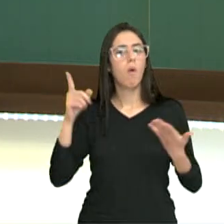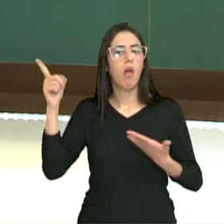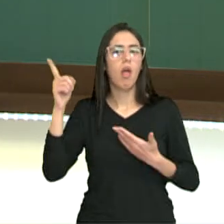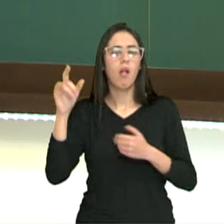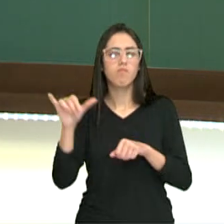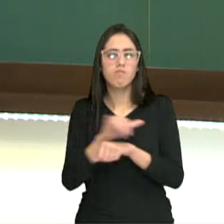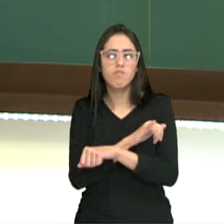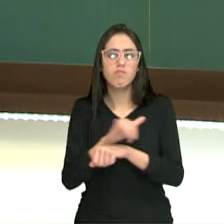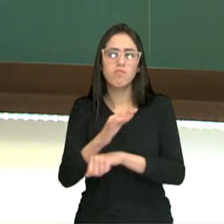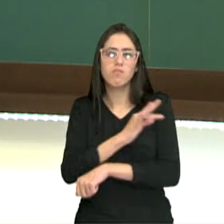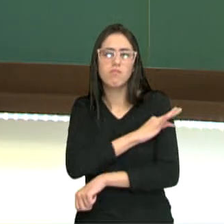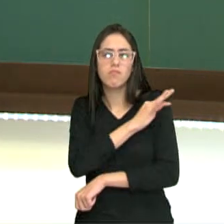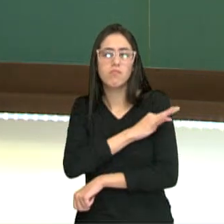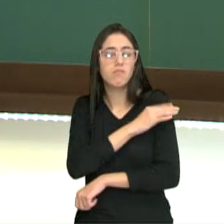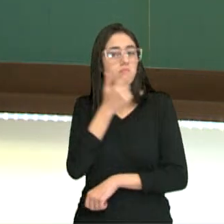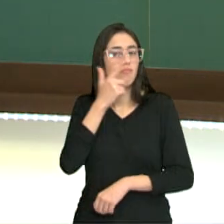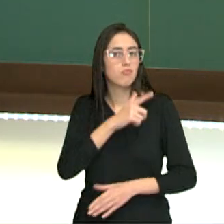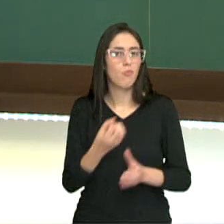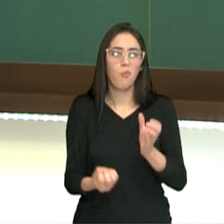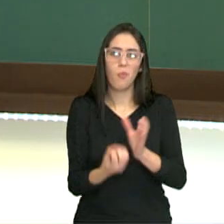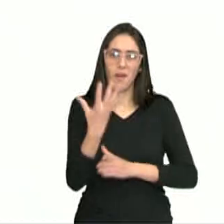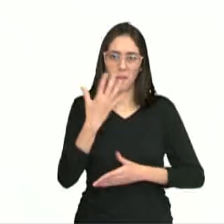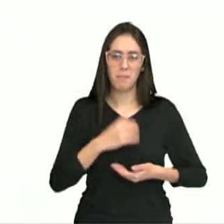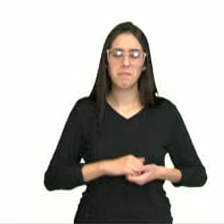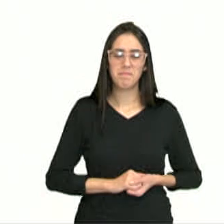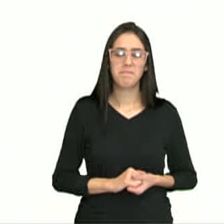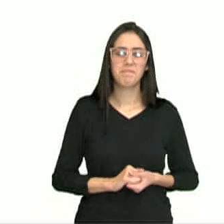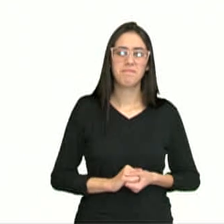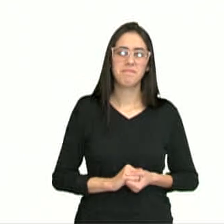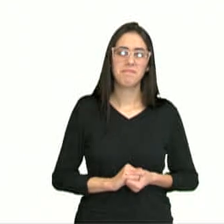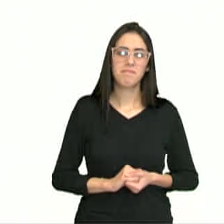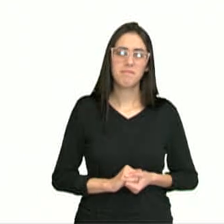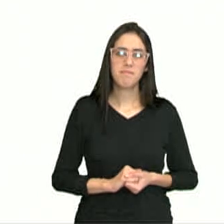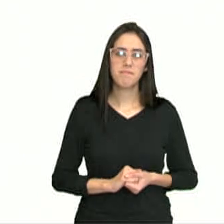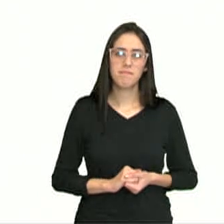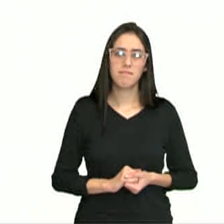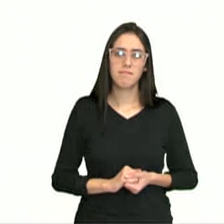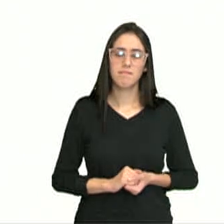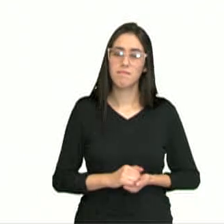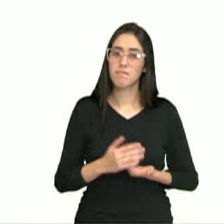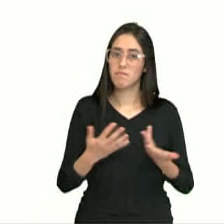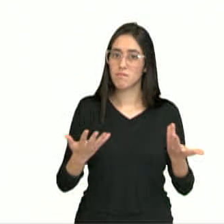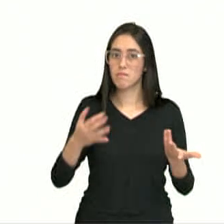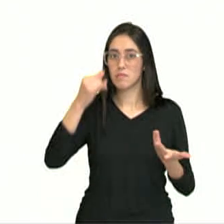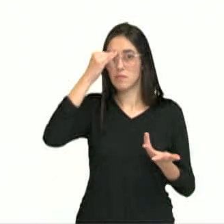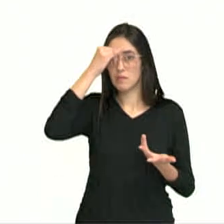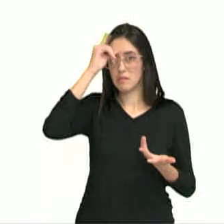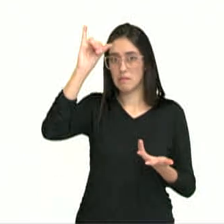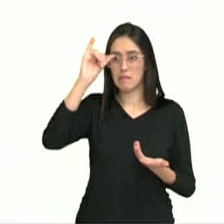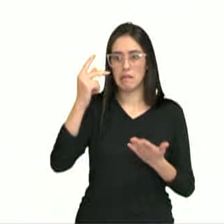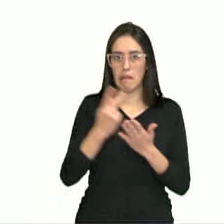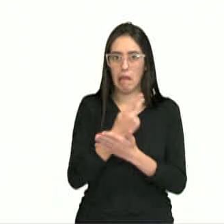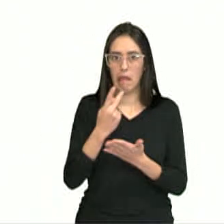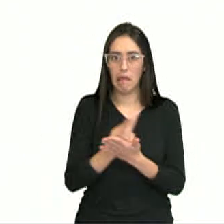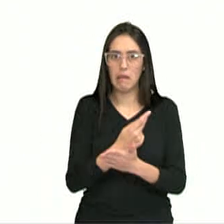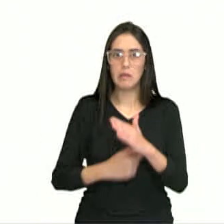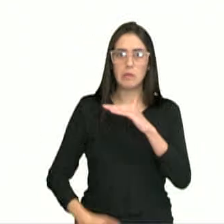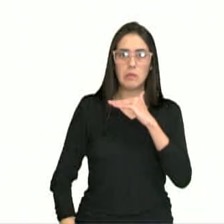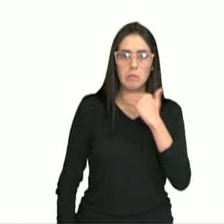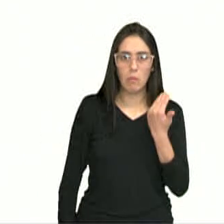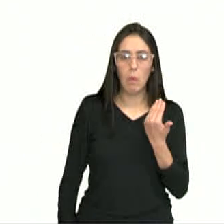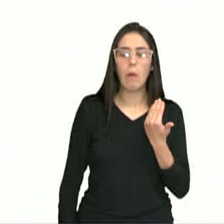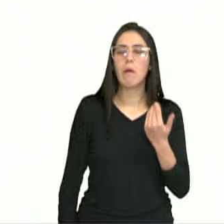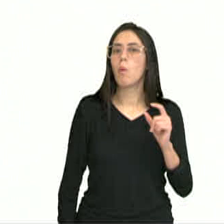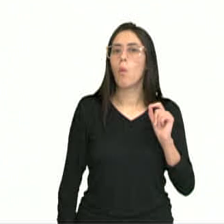técnicas para criar essa atividade. Para não hesitar e cometer erros potencialmente fatais, o traçor